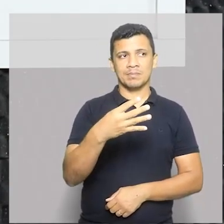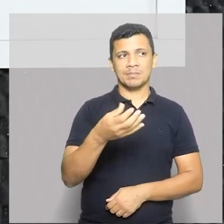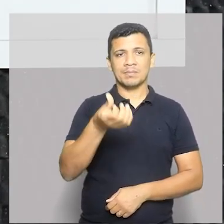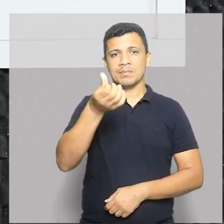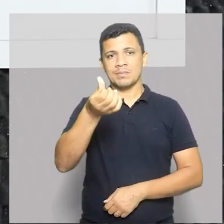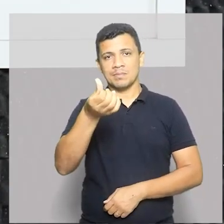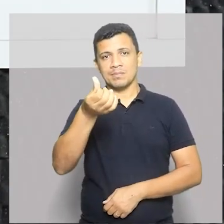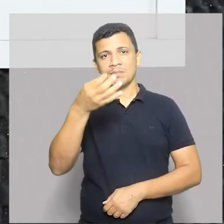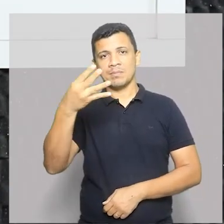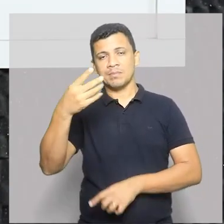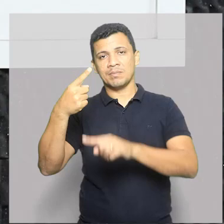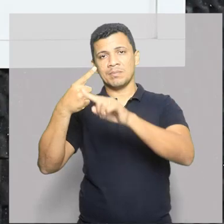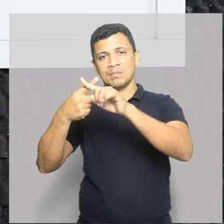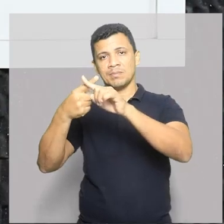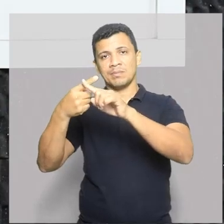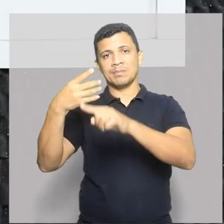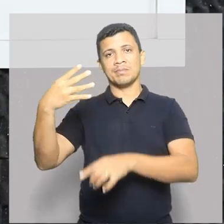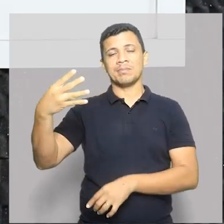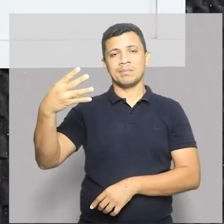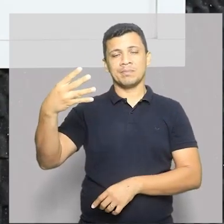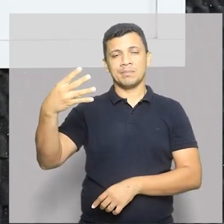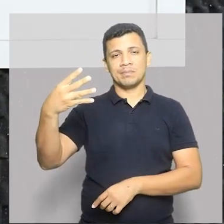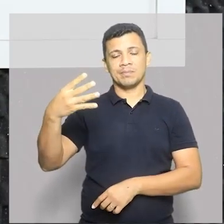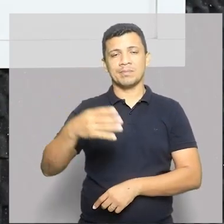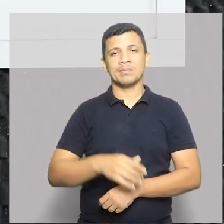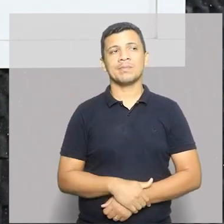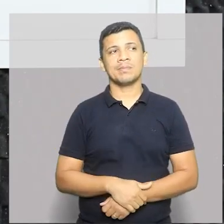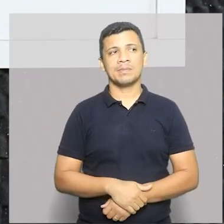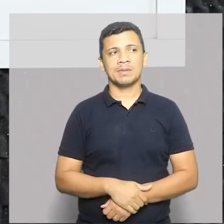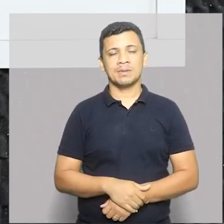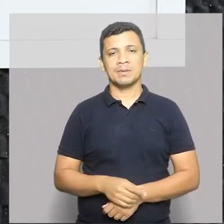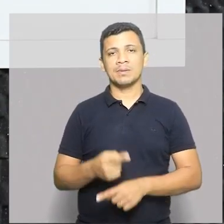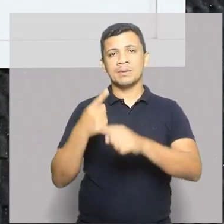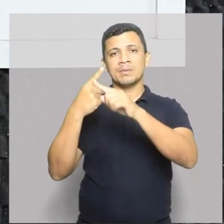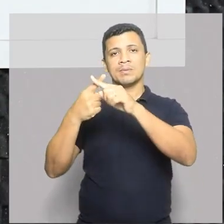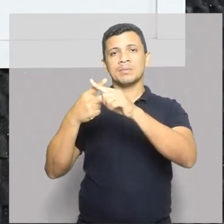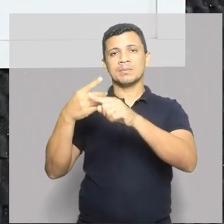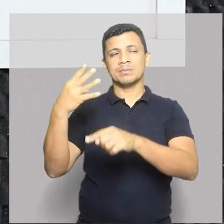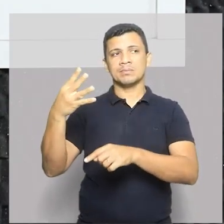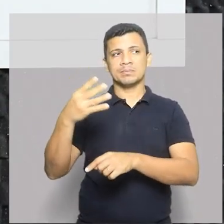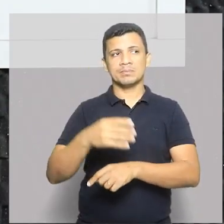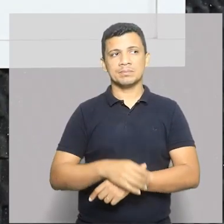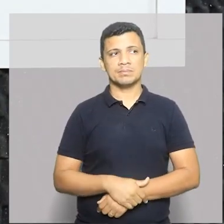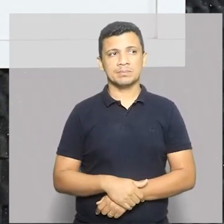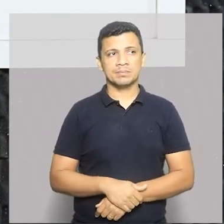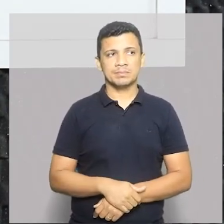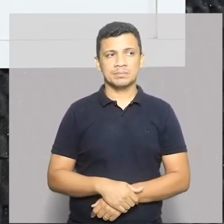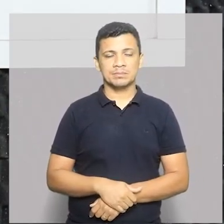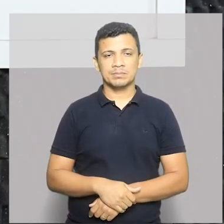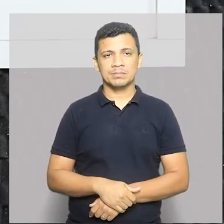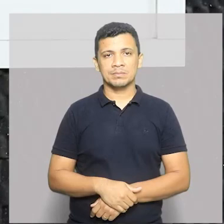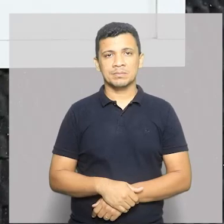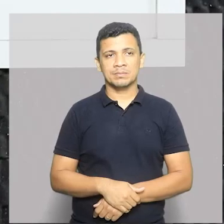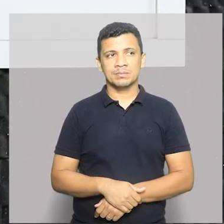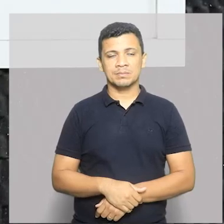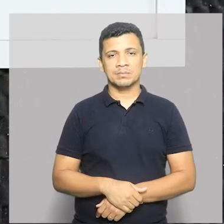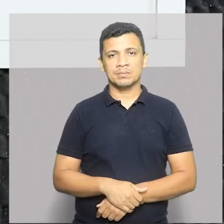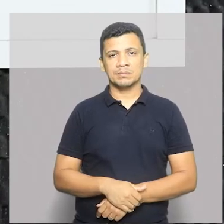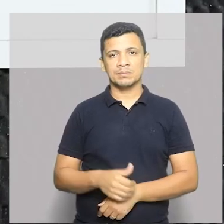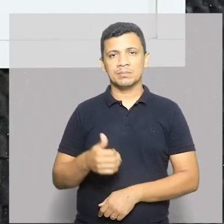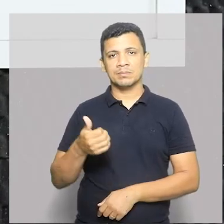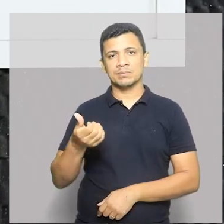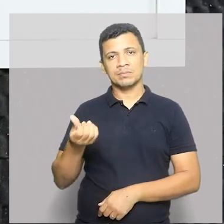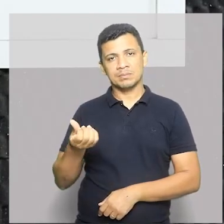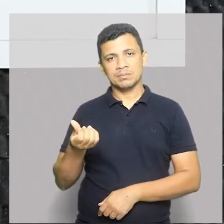4. Que é 4 vezes 4 vezes 4 vezes 4. Então, se eu multiplicar isso aqui por 4, né? Multiplicar isso aqui por 4, ó. 4 vezes